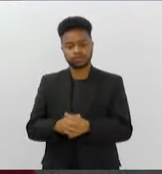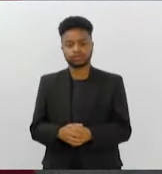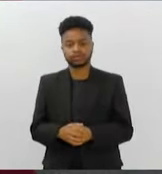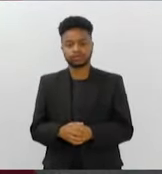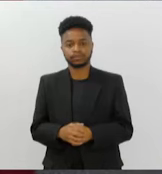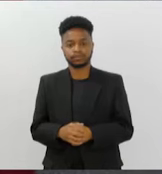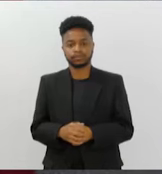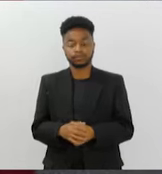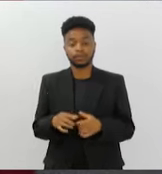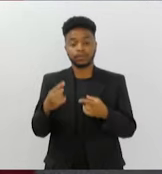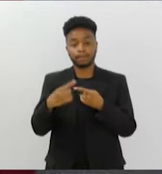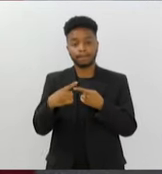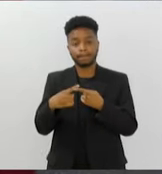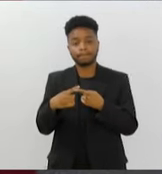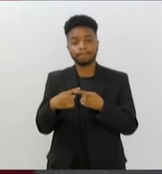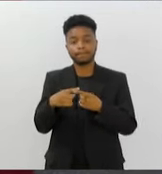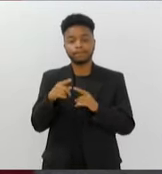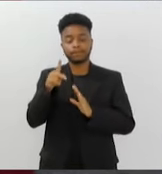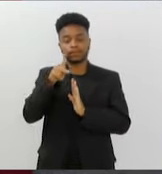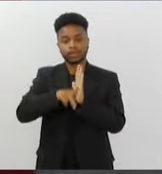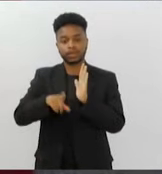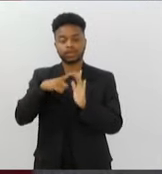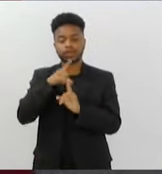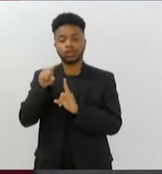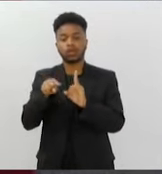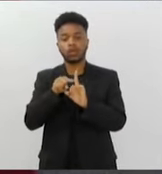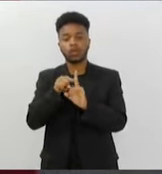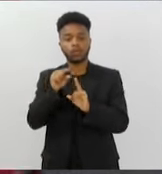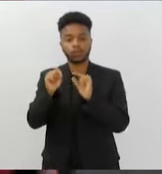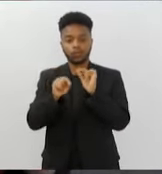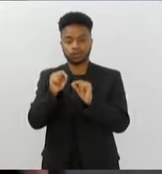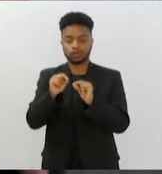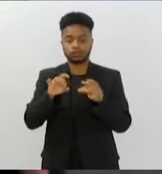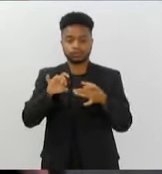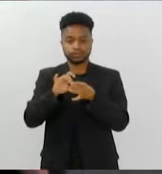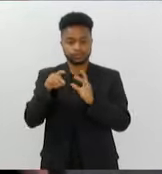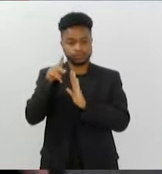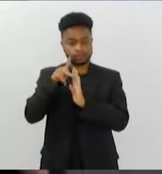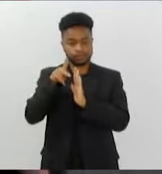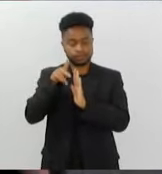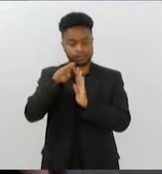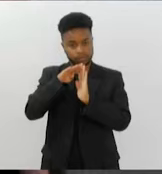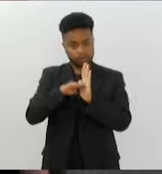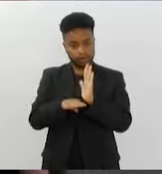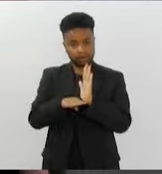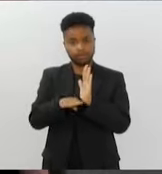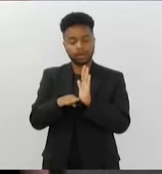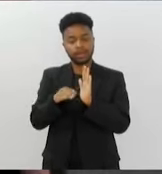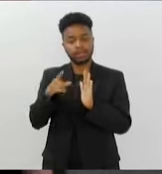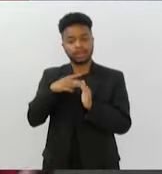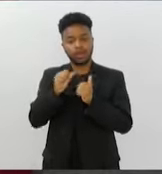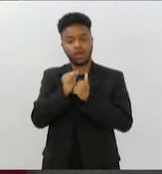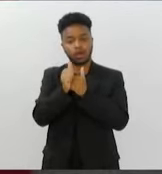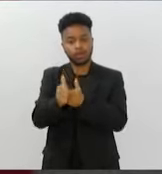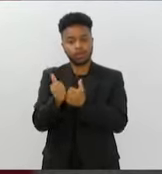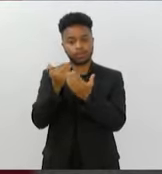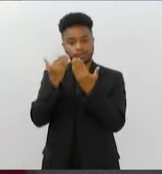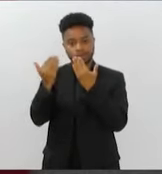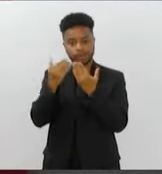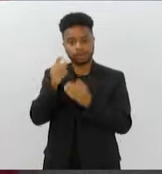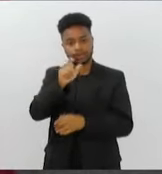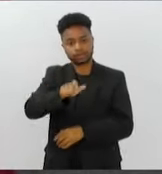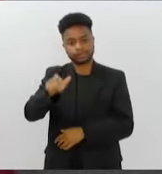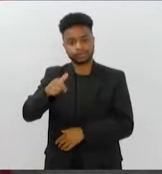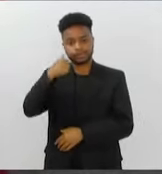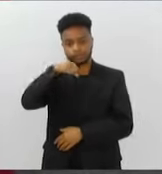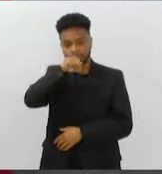projeto, ele tem como objetivo, né, desse programa garantir o acompanhamento psicológico dessas mães.